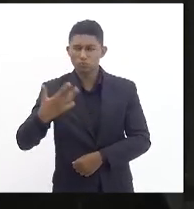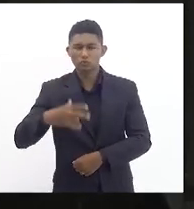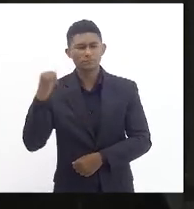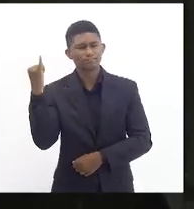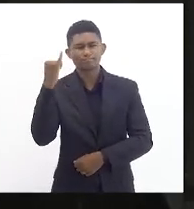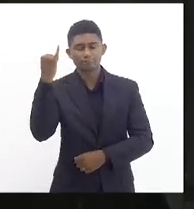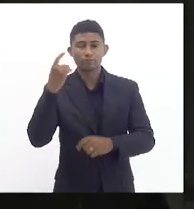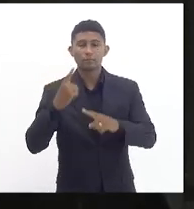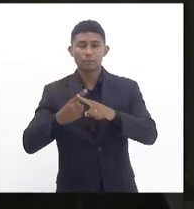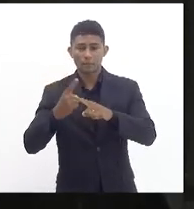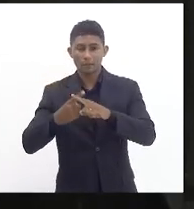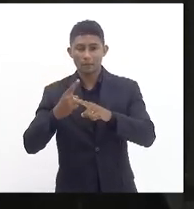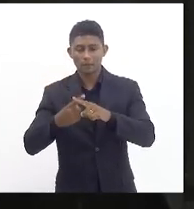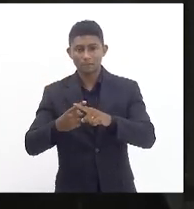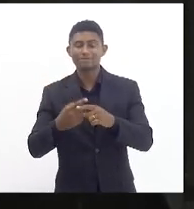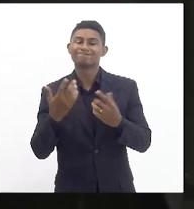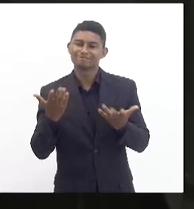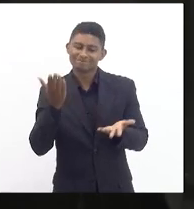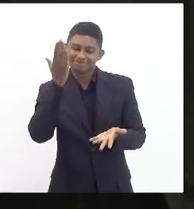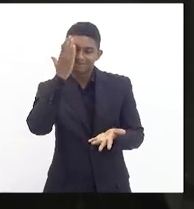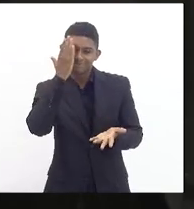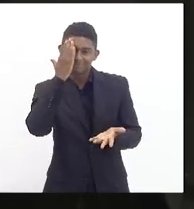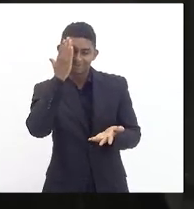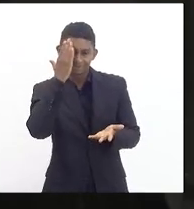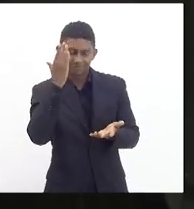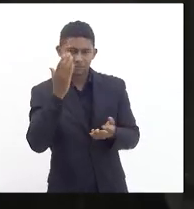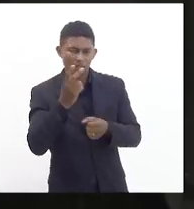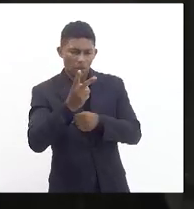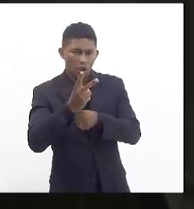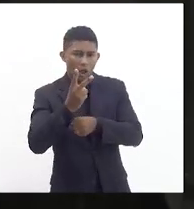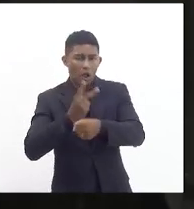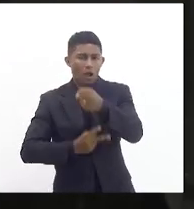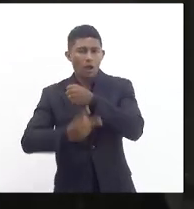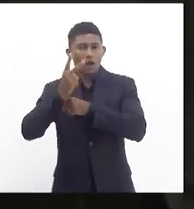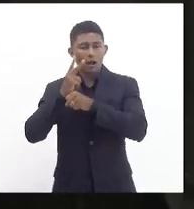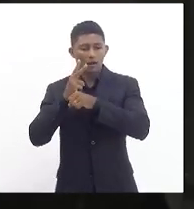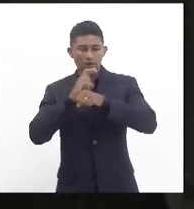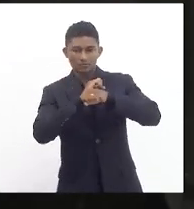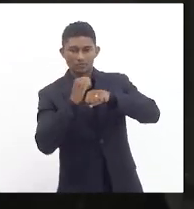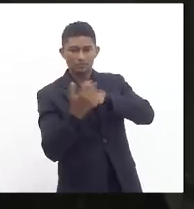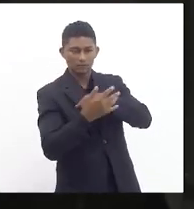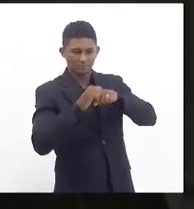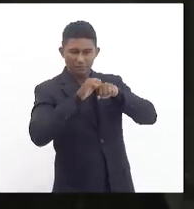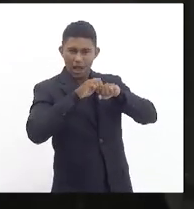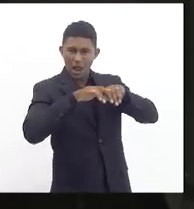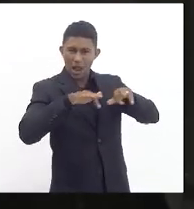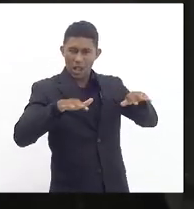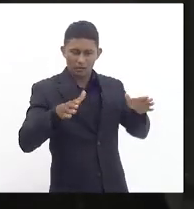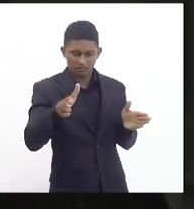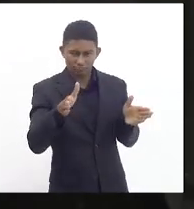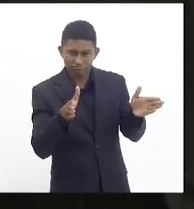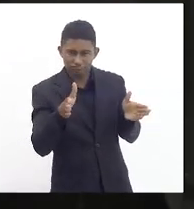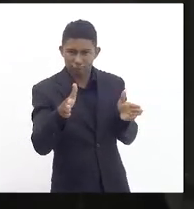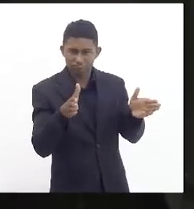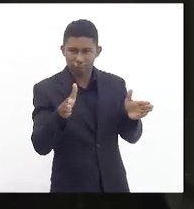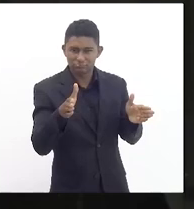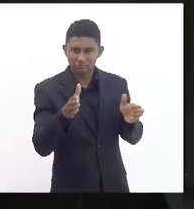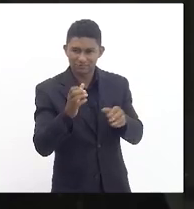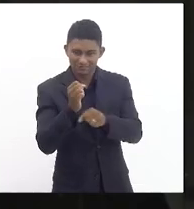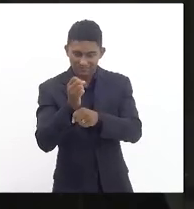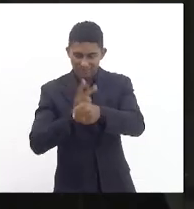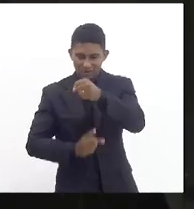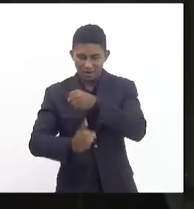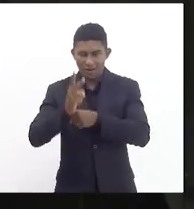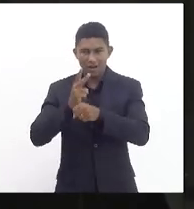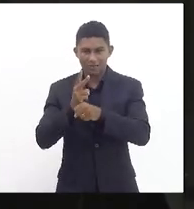depois da pandemia, dois anos se passaram, este